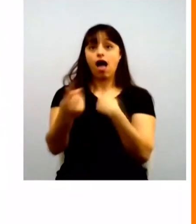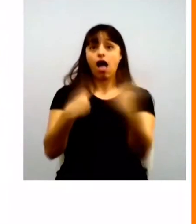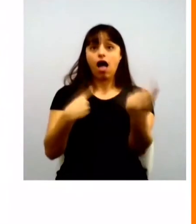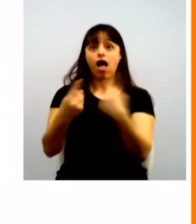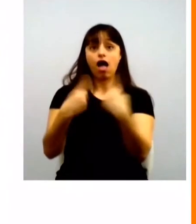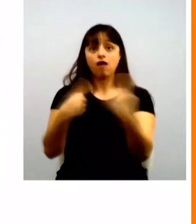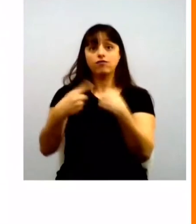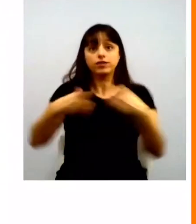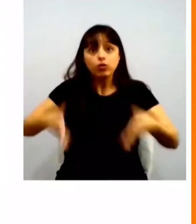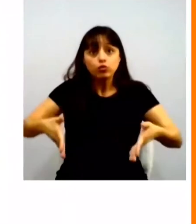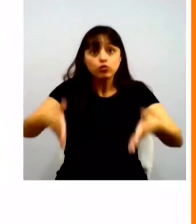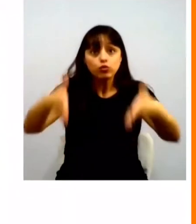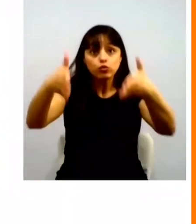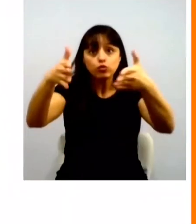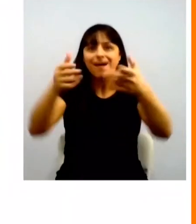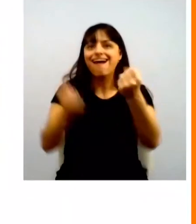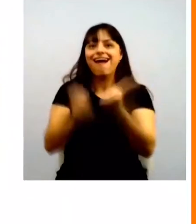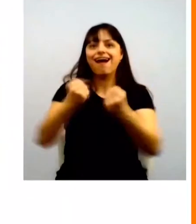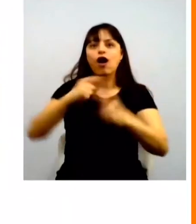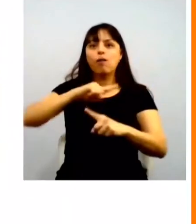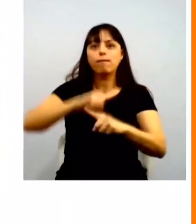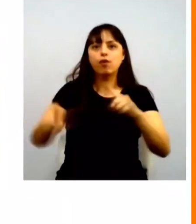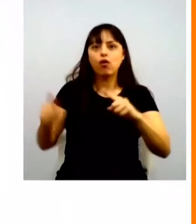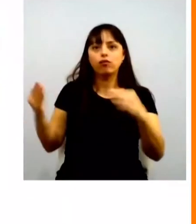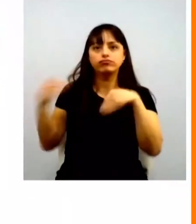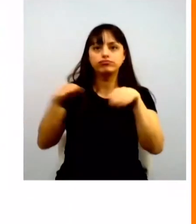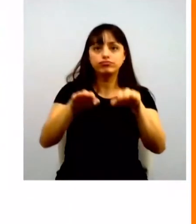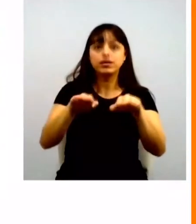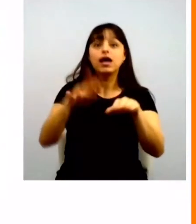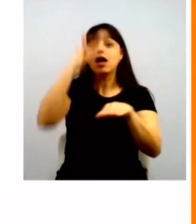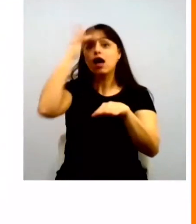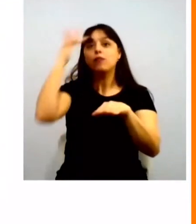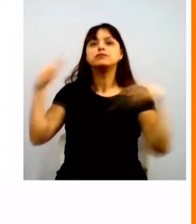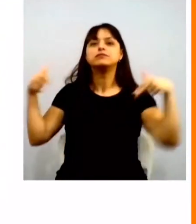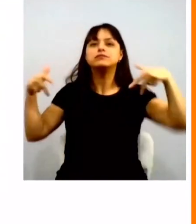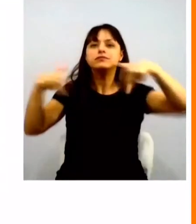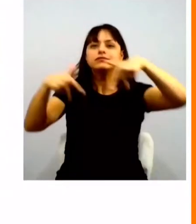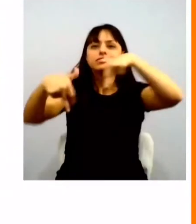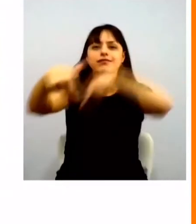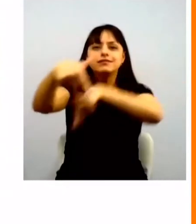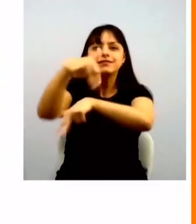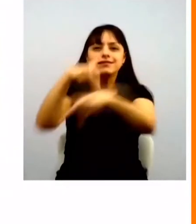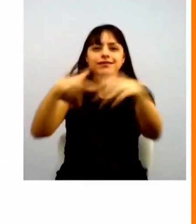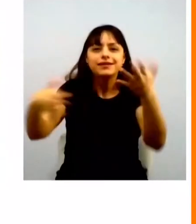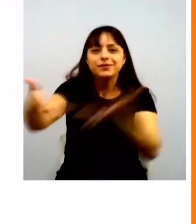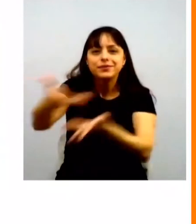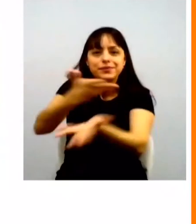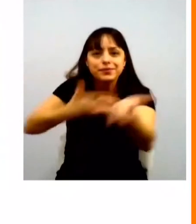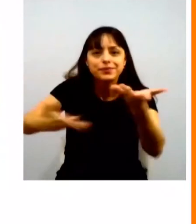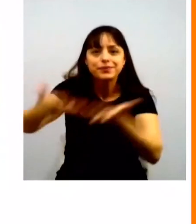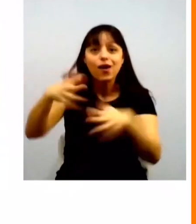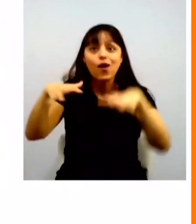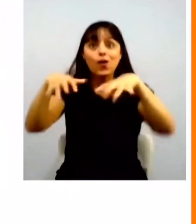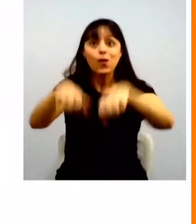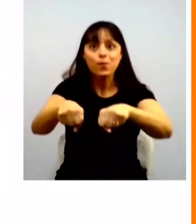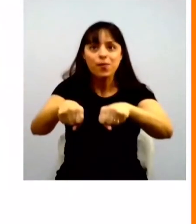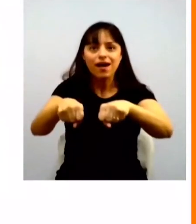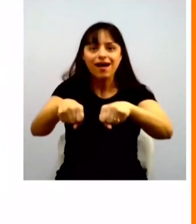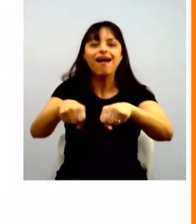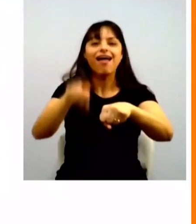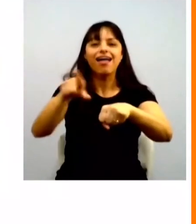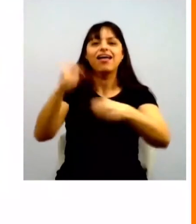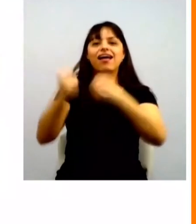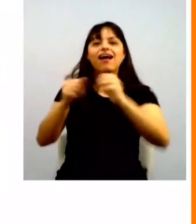culturales, este desfrute e recuperar esse espaço público, que, às vezes, foi ocupado por os automóviles